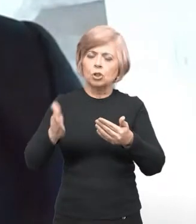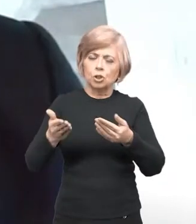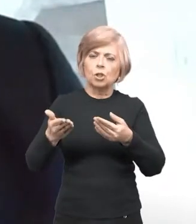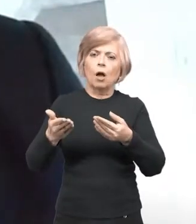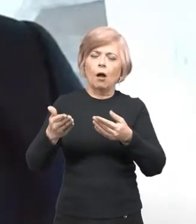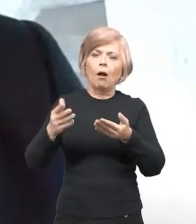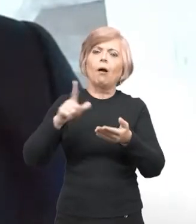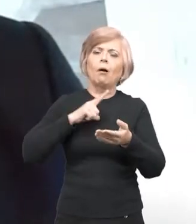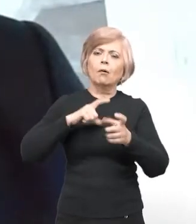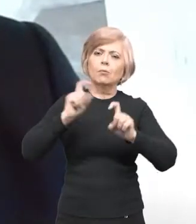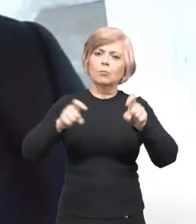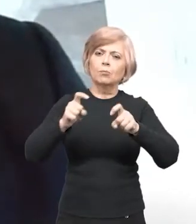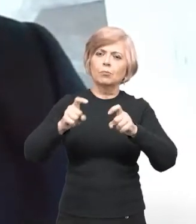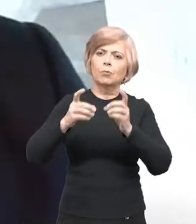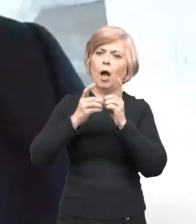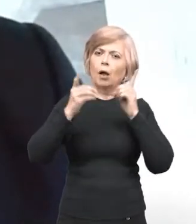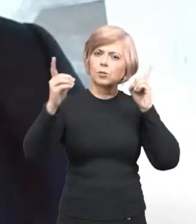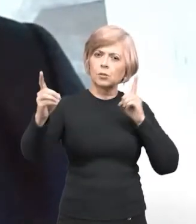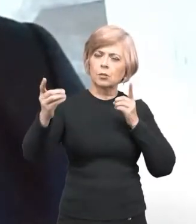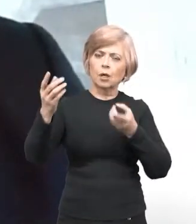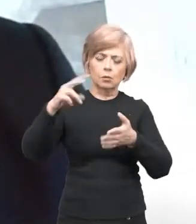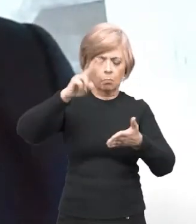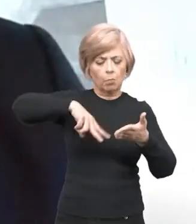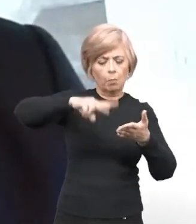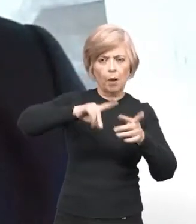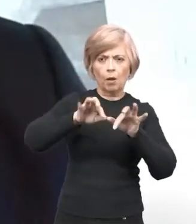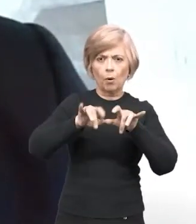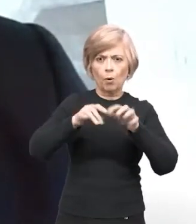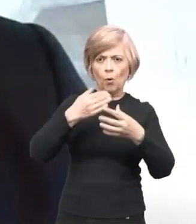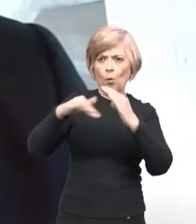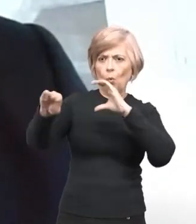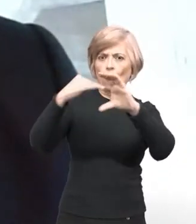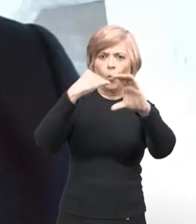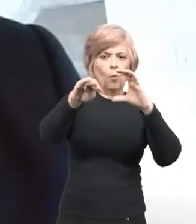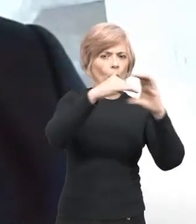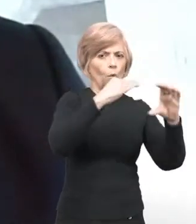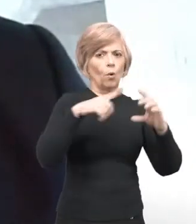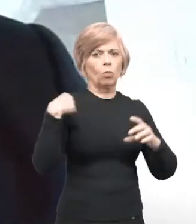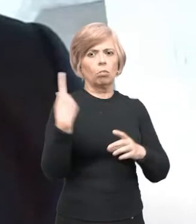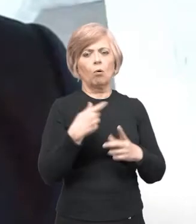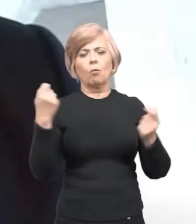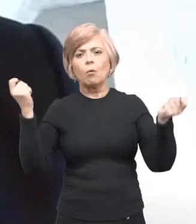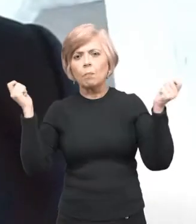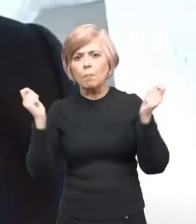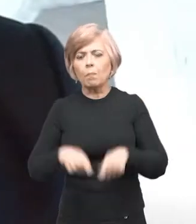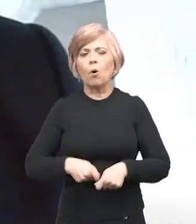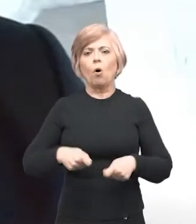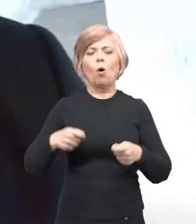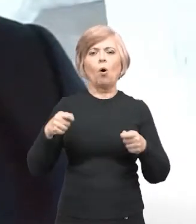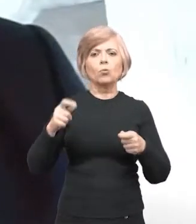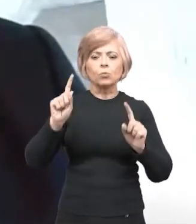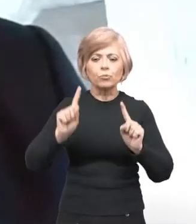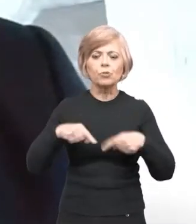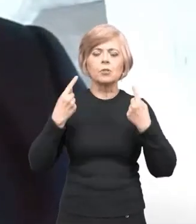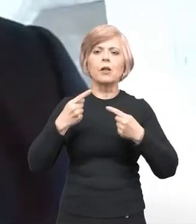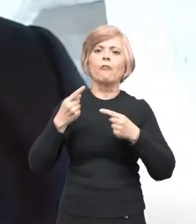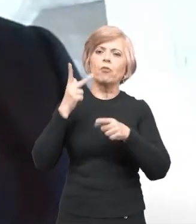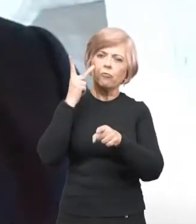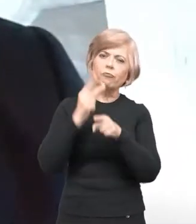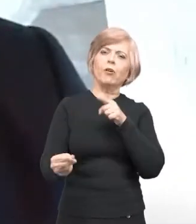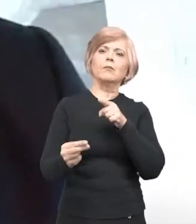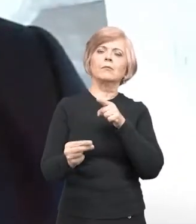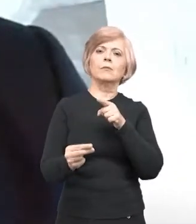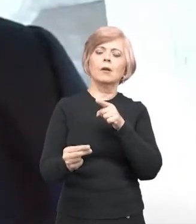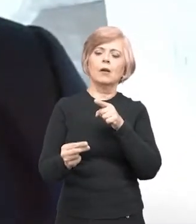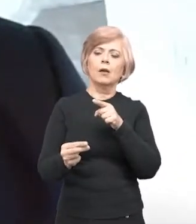conta do sistema do tribunal. É preciso, então, que a gente possa ultrapassar o desafio de